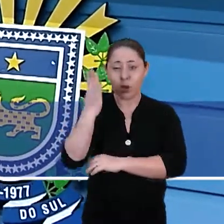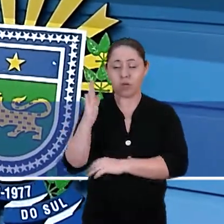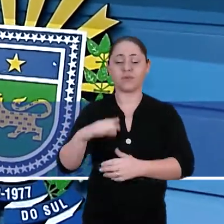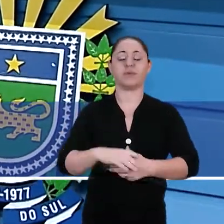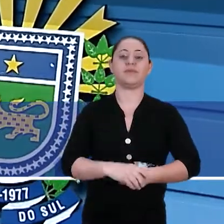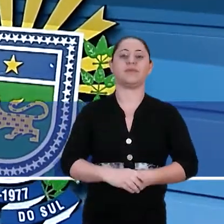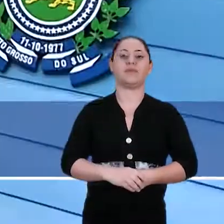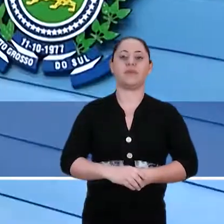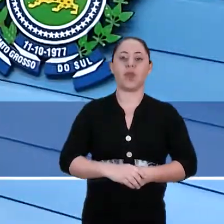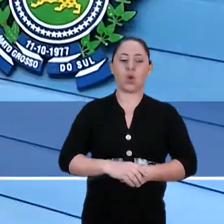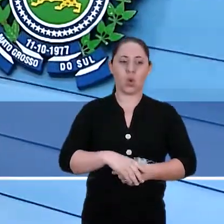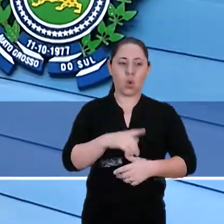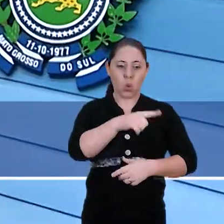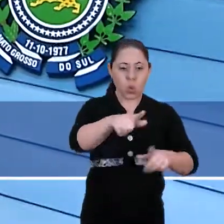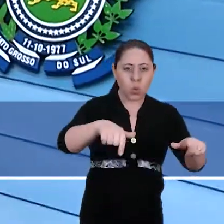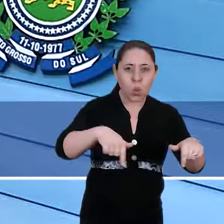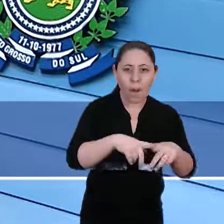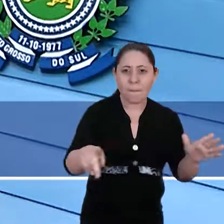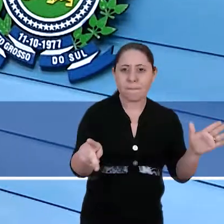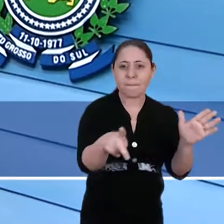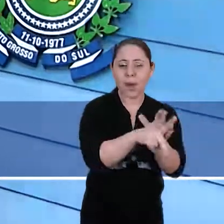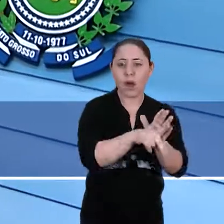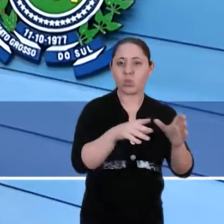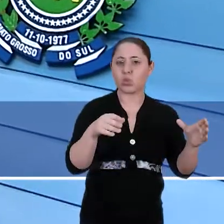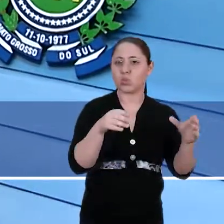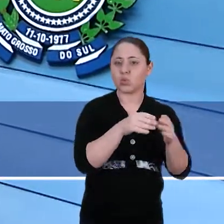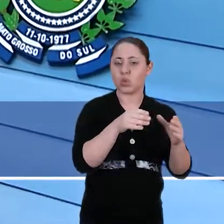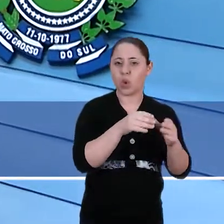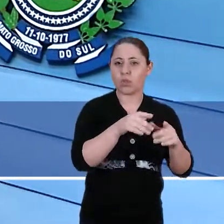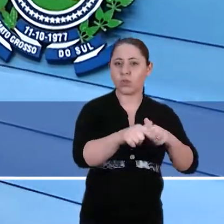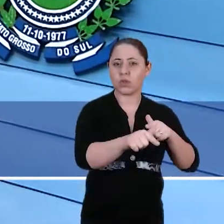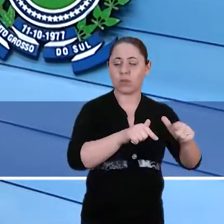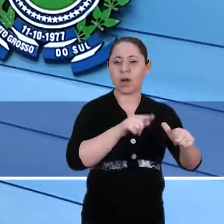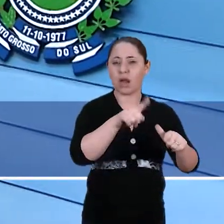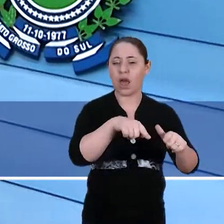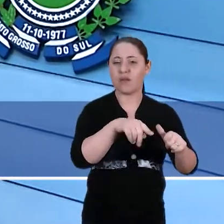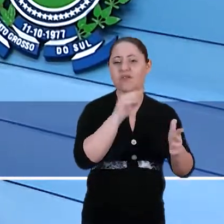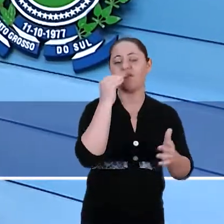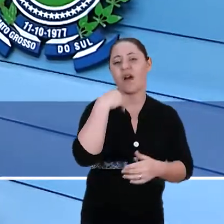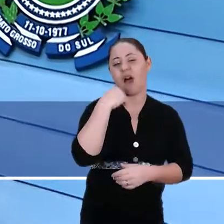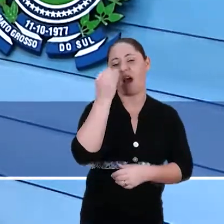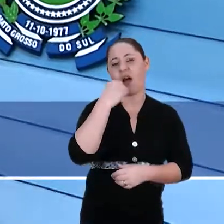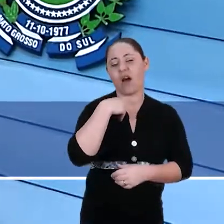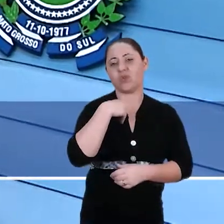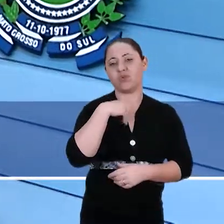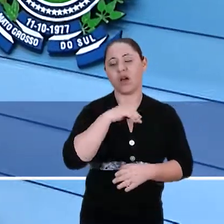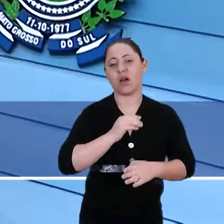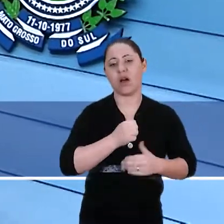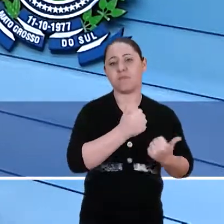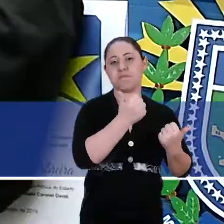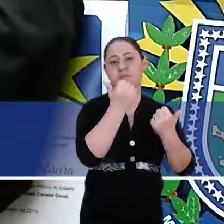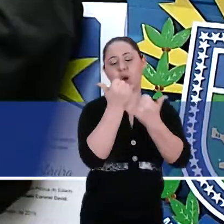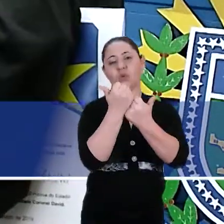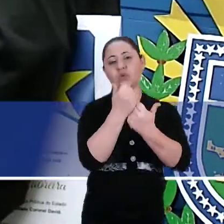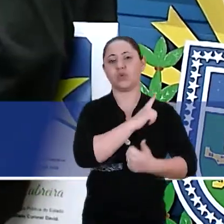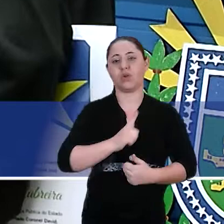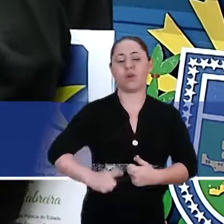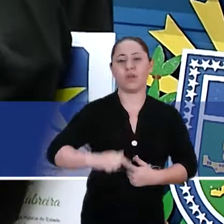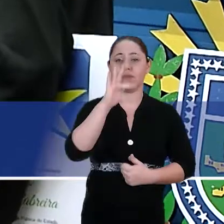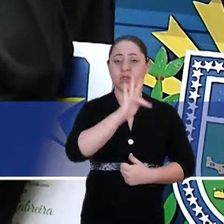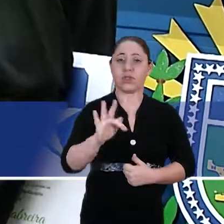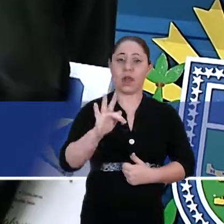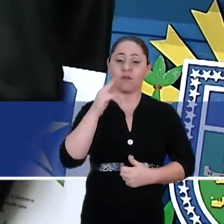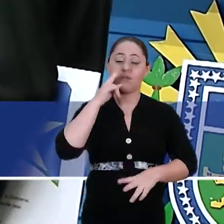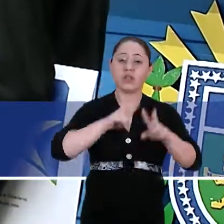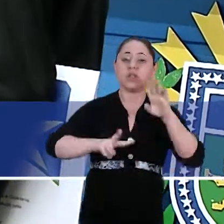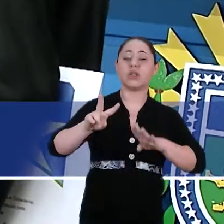e a Bolívia. A região em que ele e seu batalhão atuam é até hoje deficiente em apoio do governo federal, dificuldades